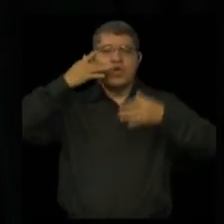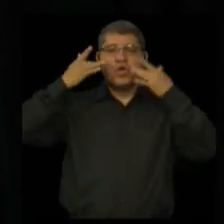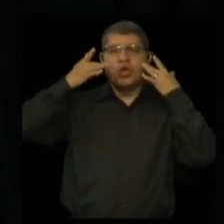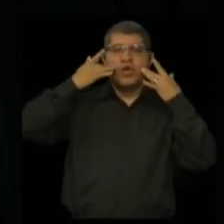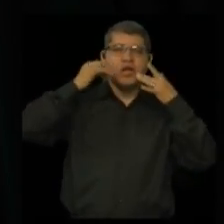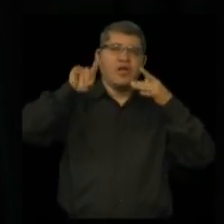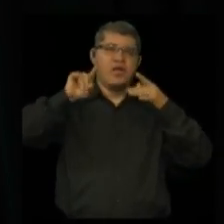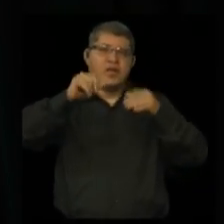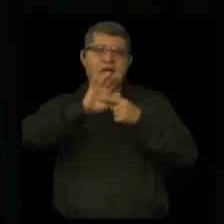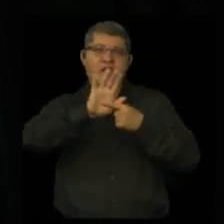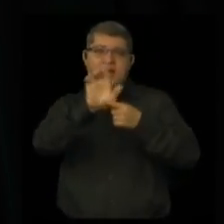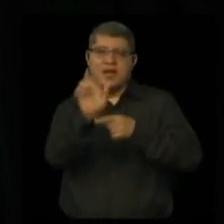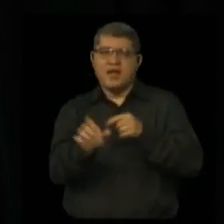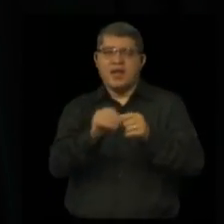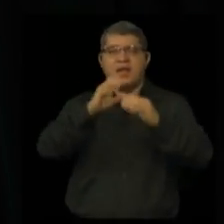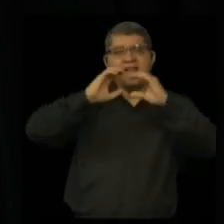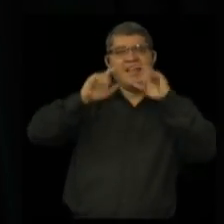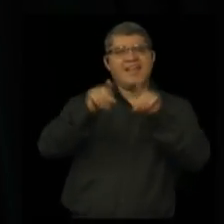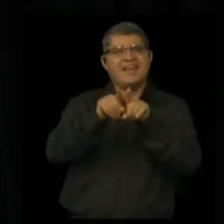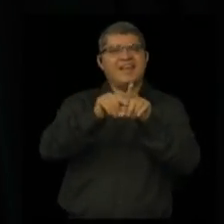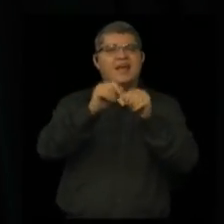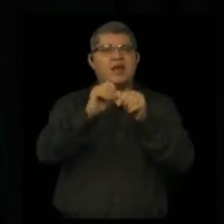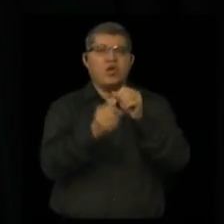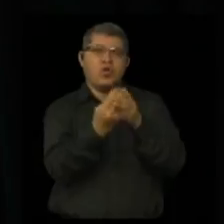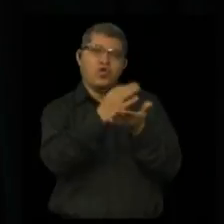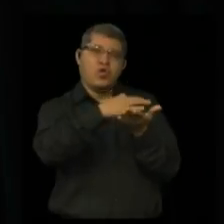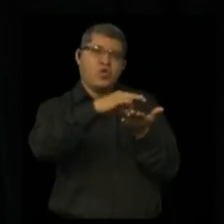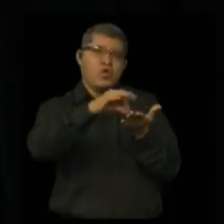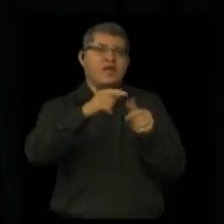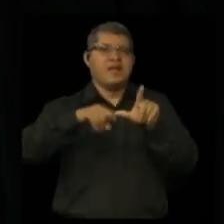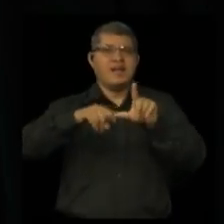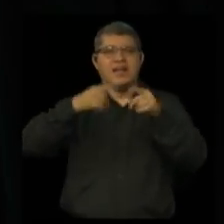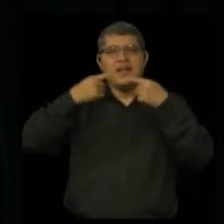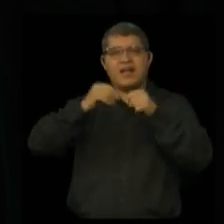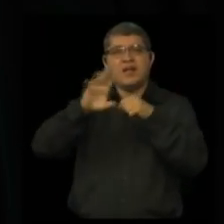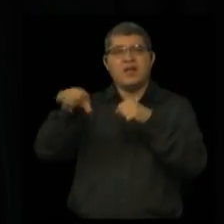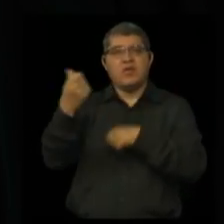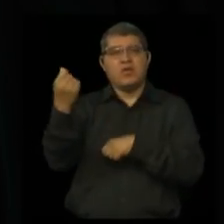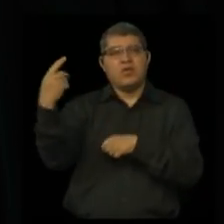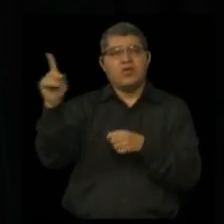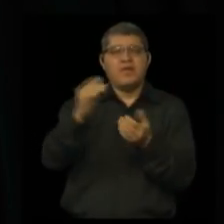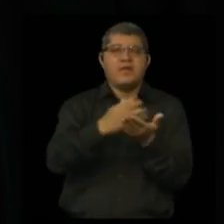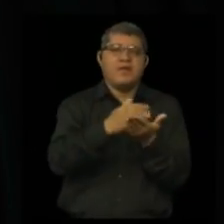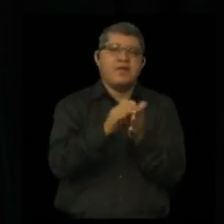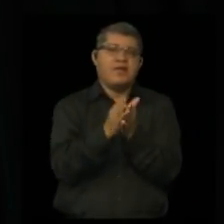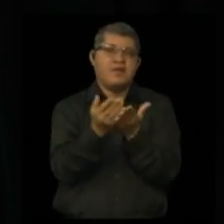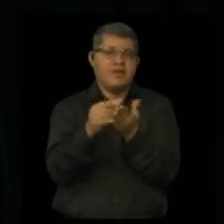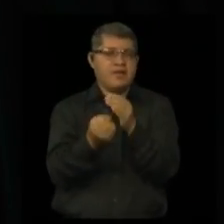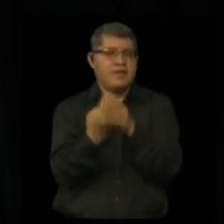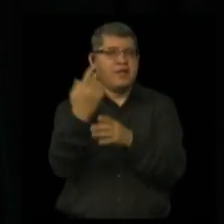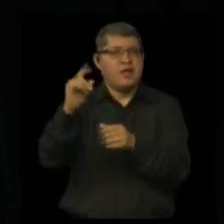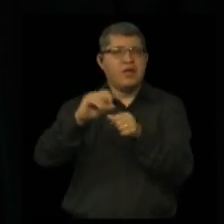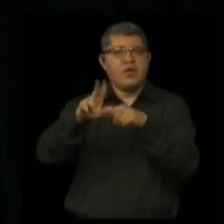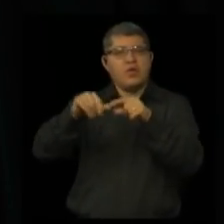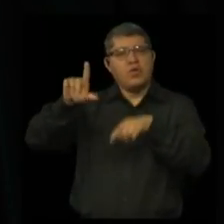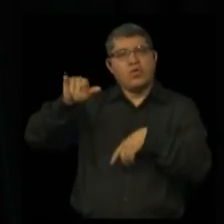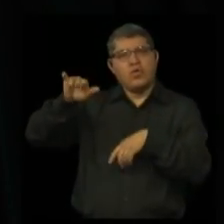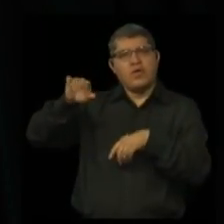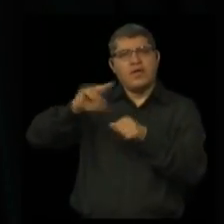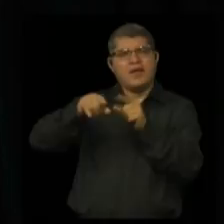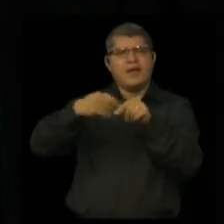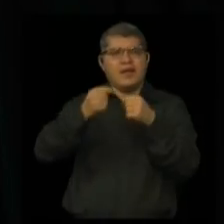teatro, cineasta, cantor e compositor. Com 6 livros lançados, um